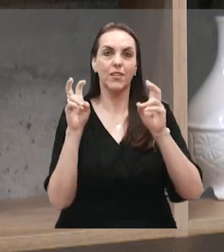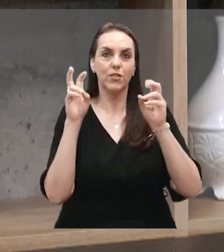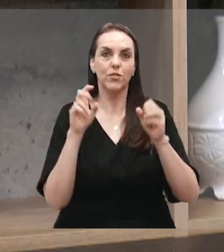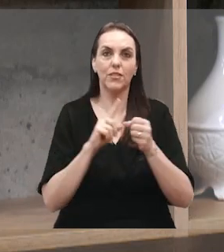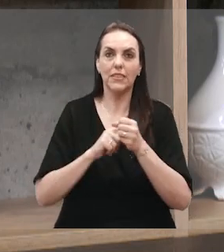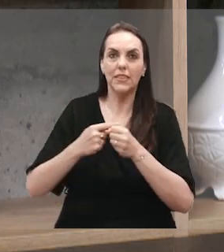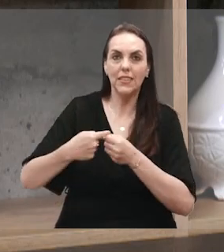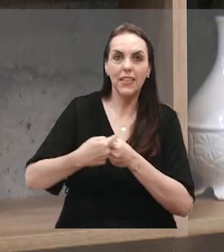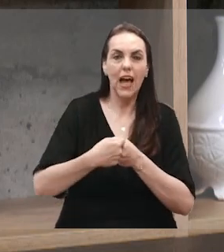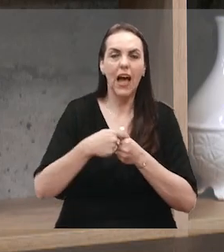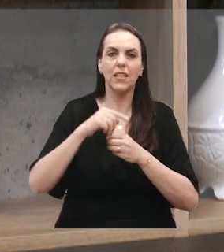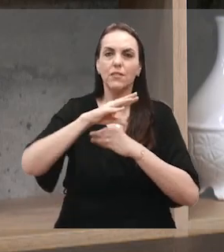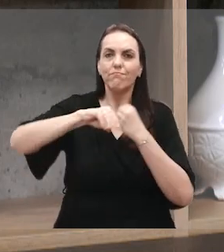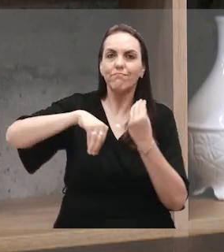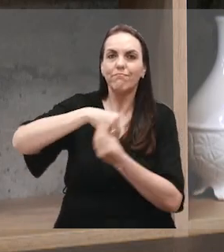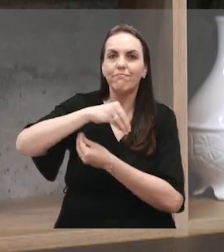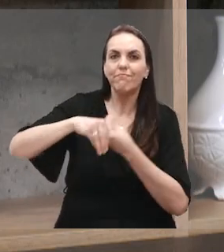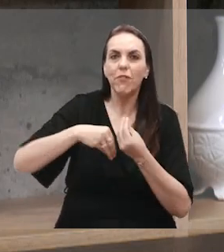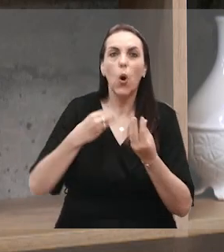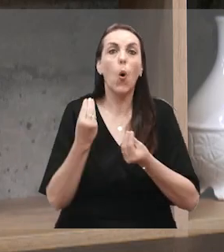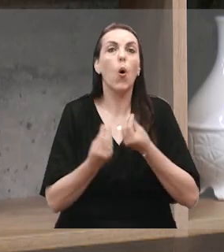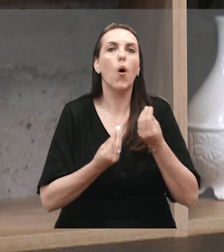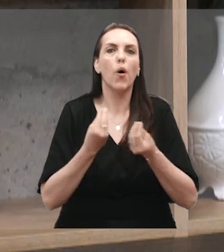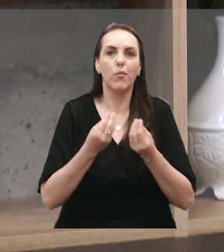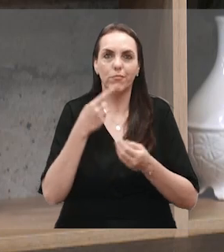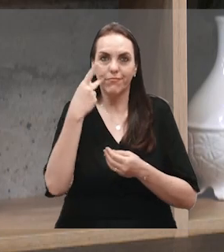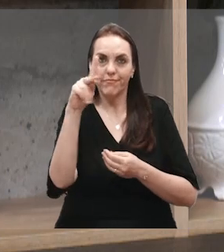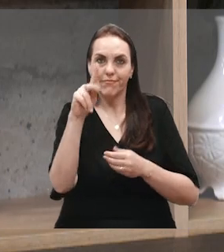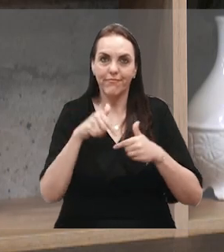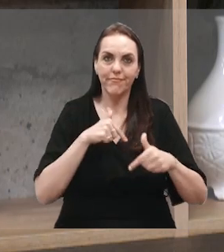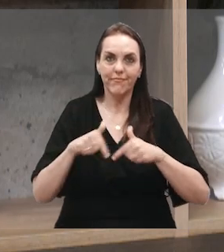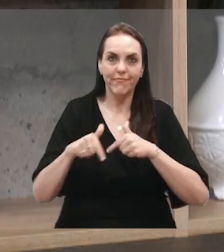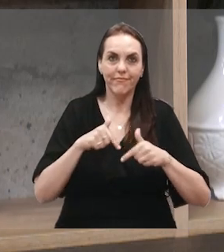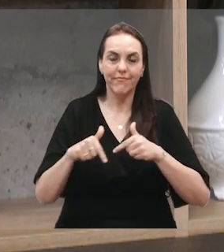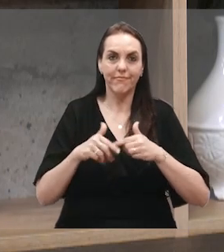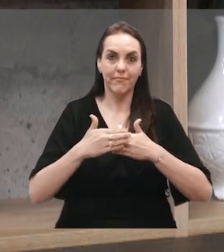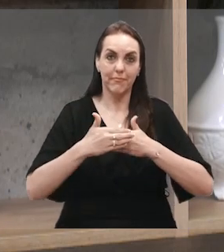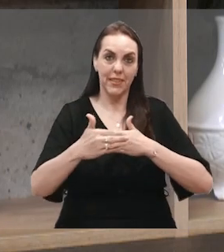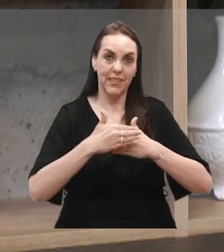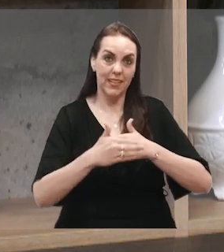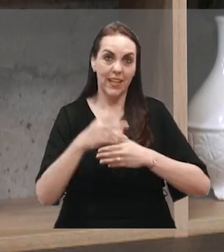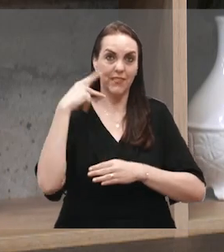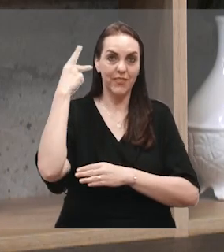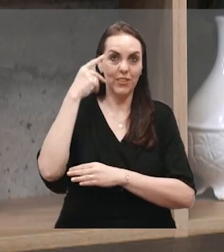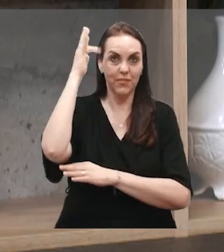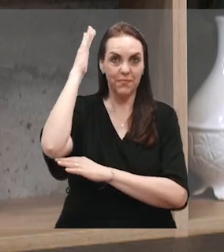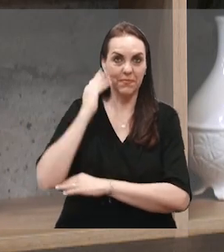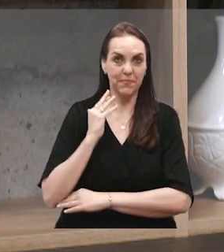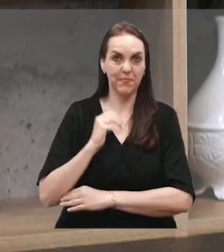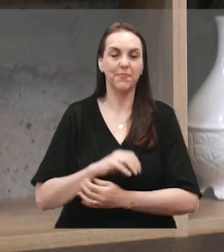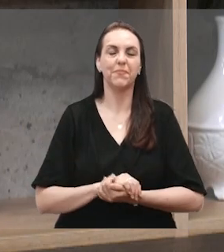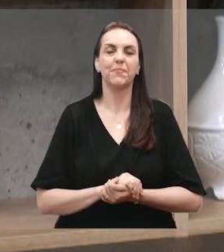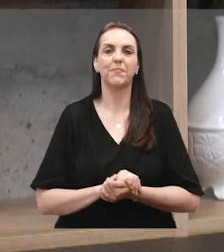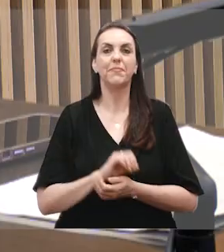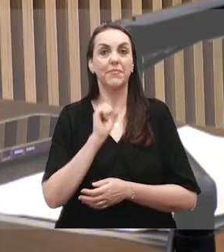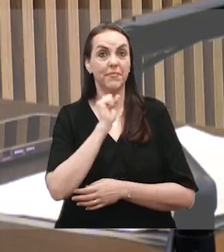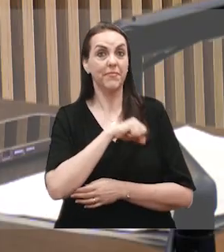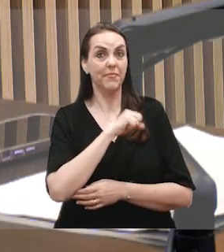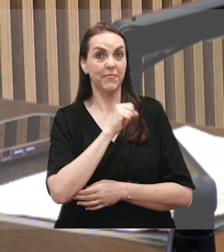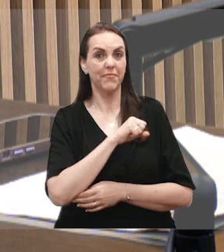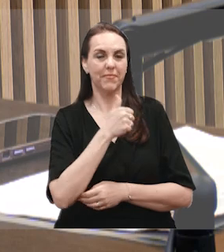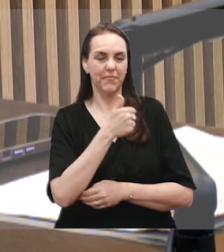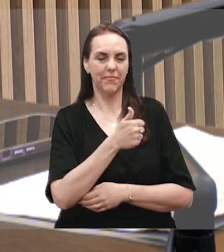disso tudo. Como é que vai se dar o andamento dos trabalhos aqui do mandato da vereadora Daiane? Sim, Fábio. A